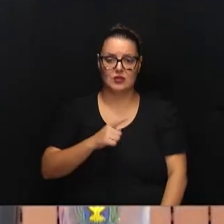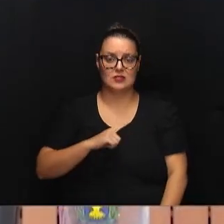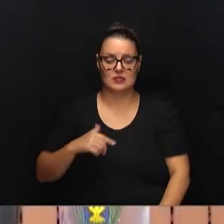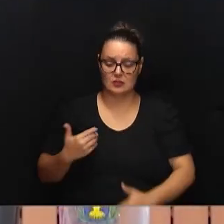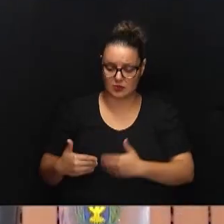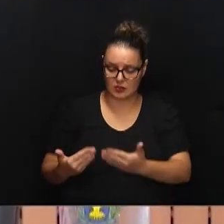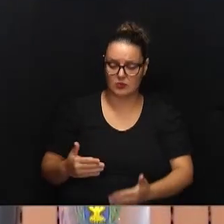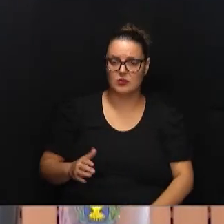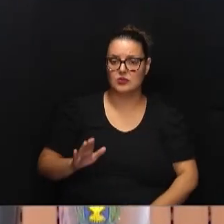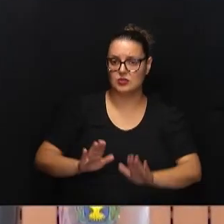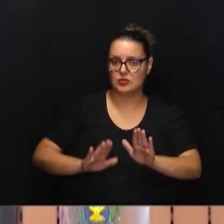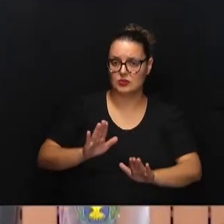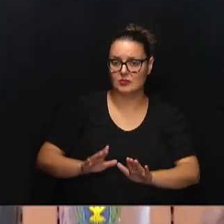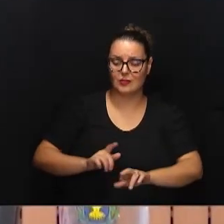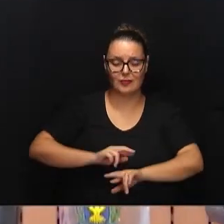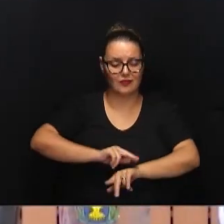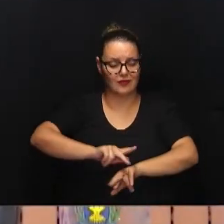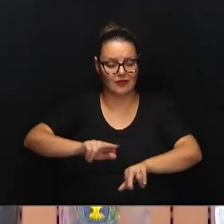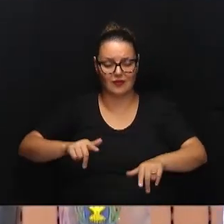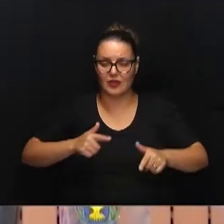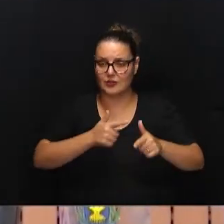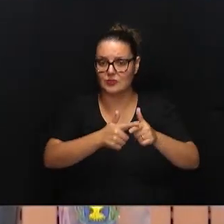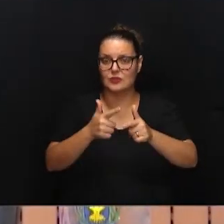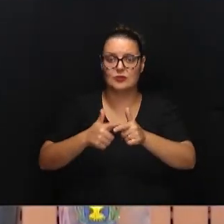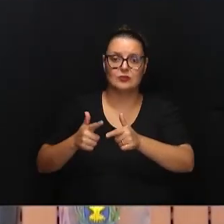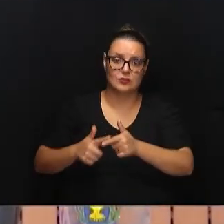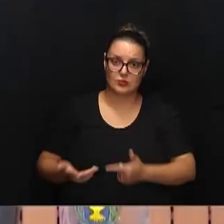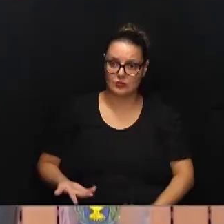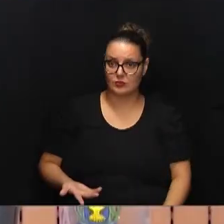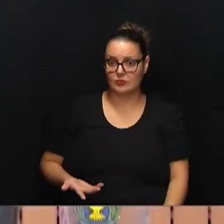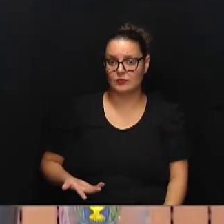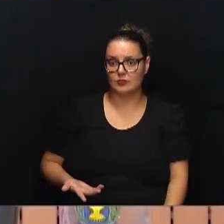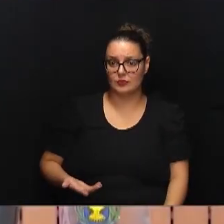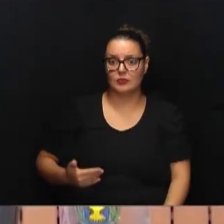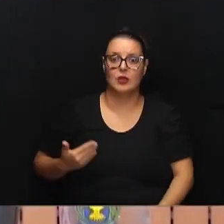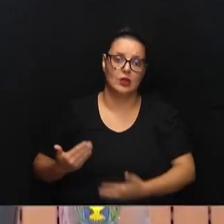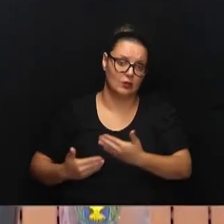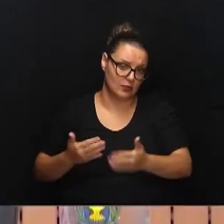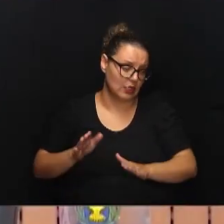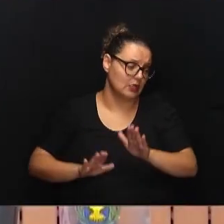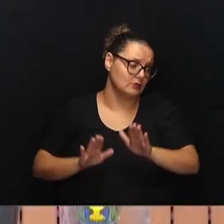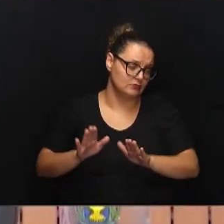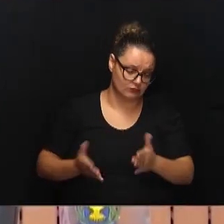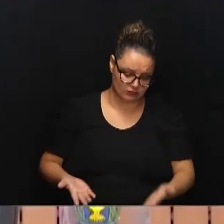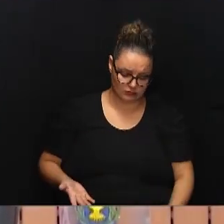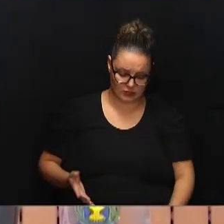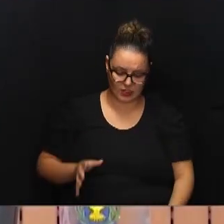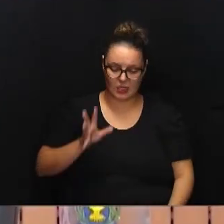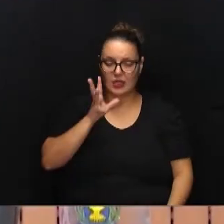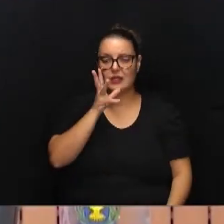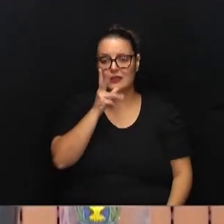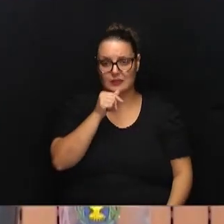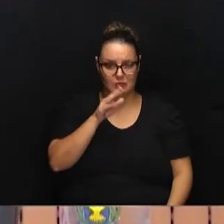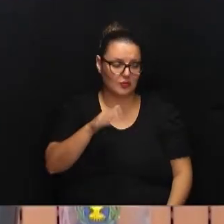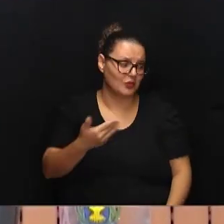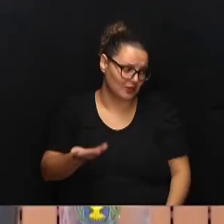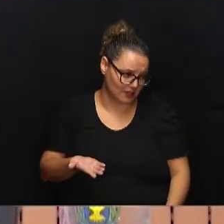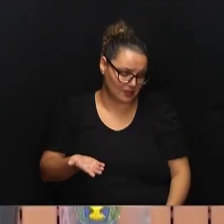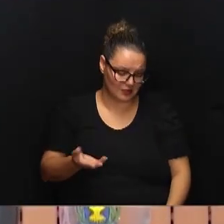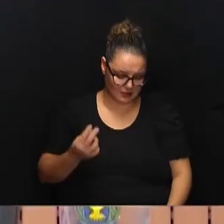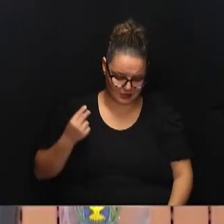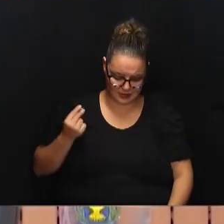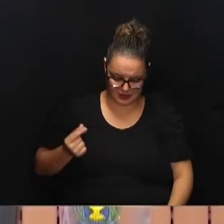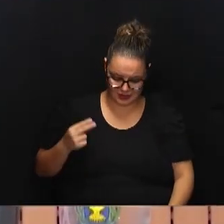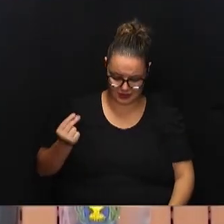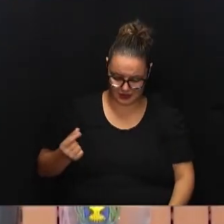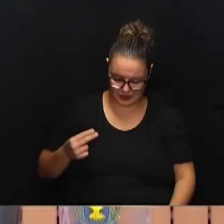de licitação com inúmeros problemas, um processo de licitação que é demorado, que está há muitos